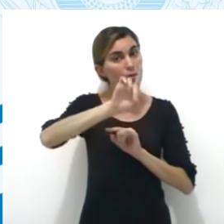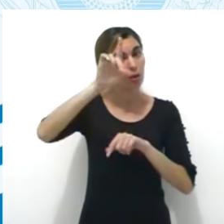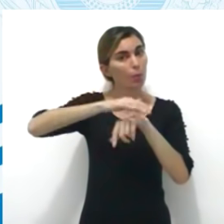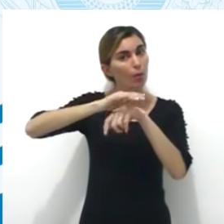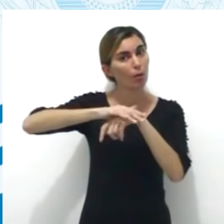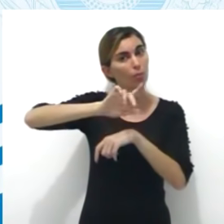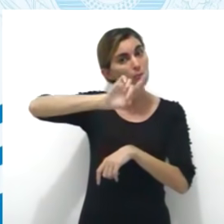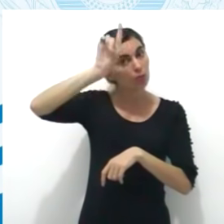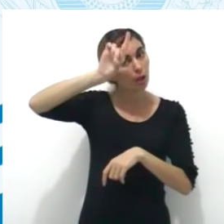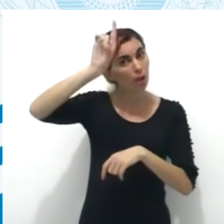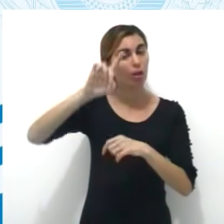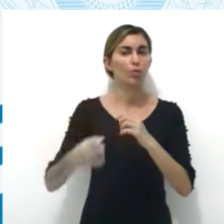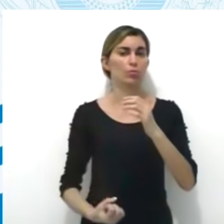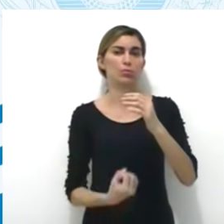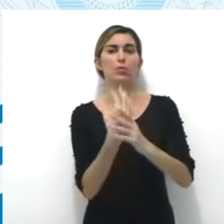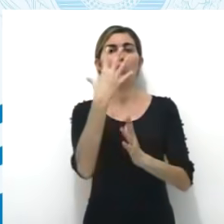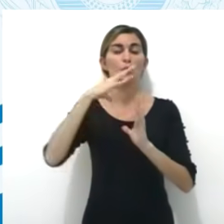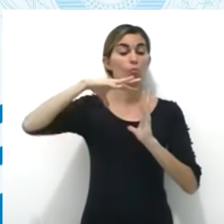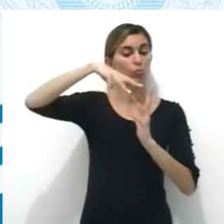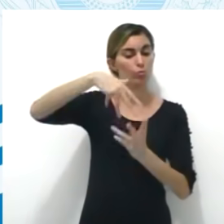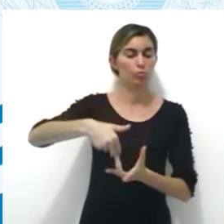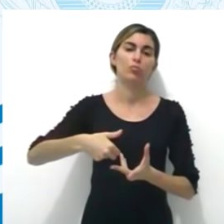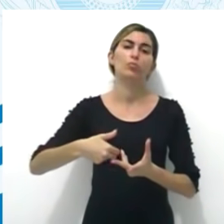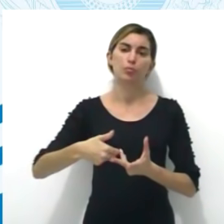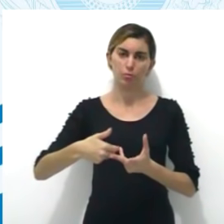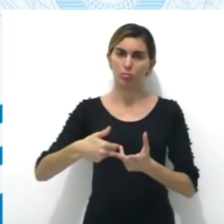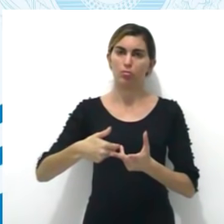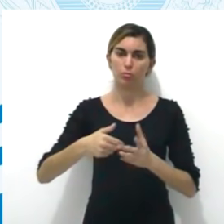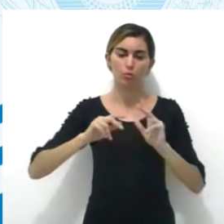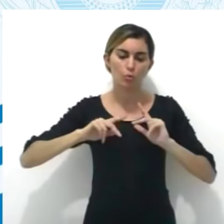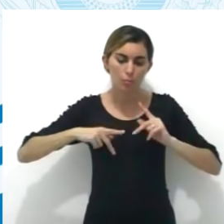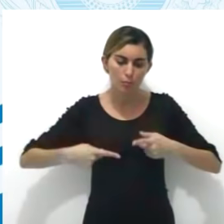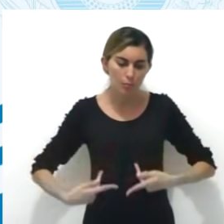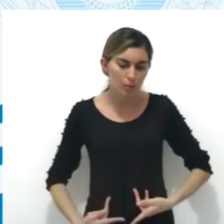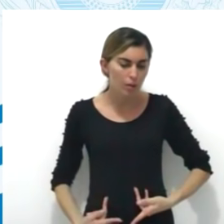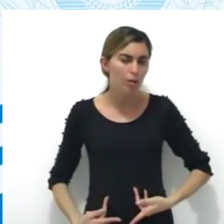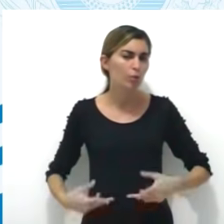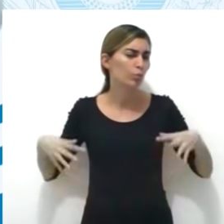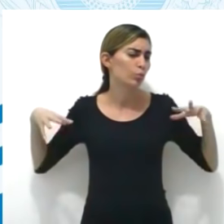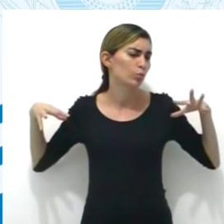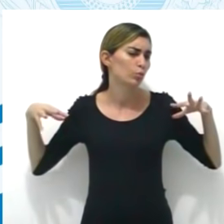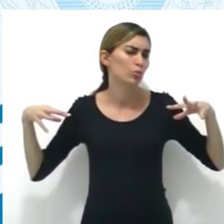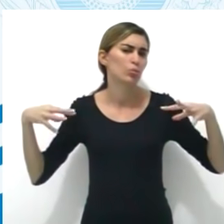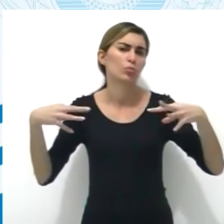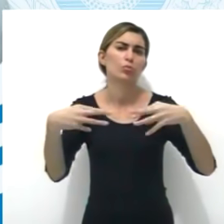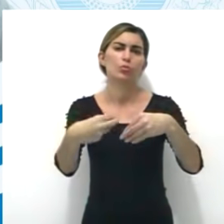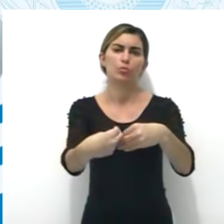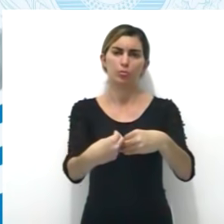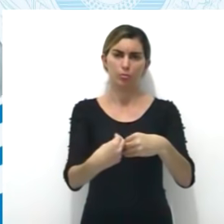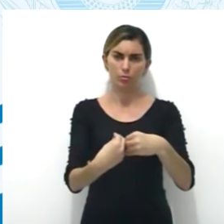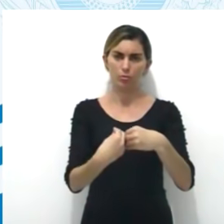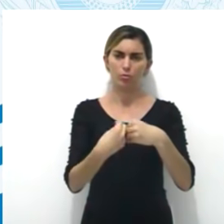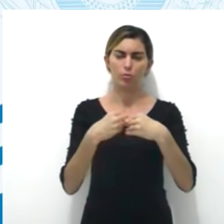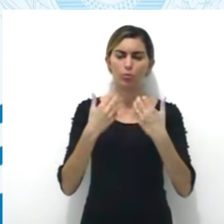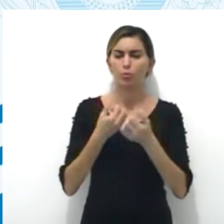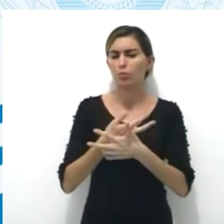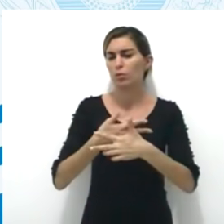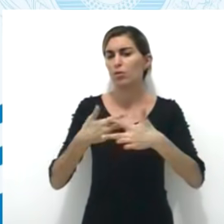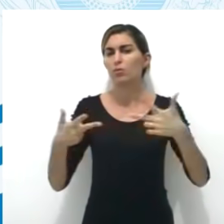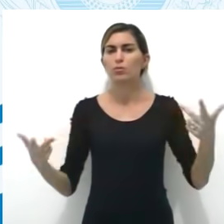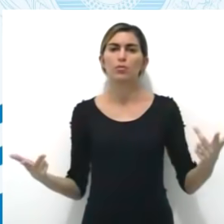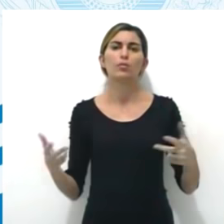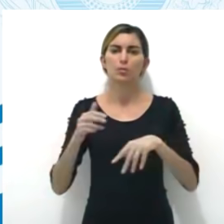Deus criou o mundo, o ser humano e todas